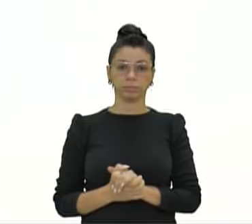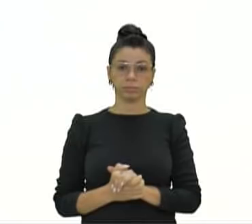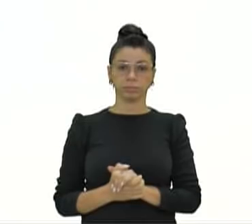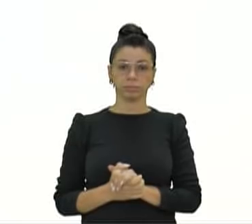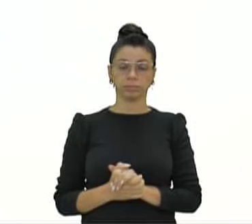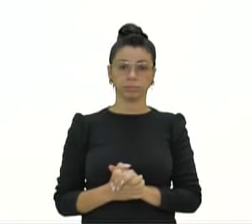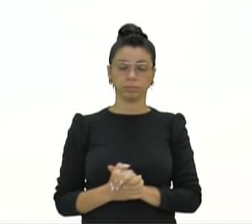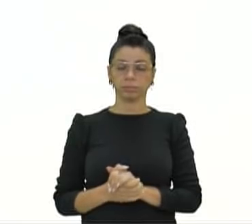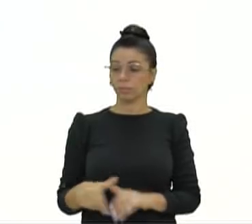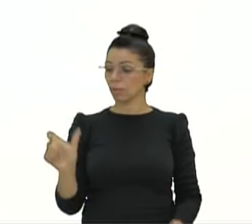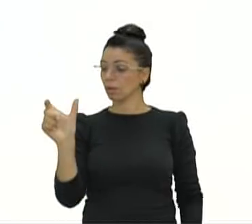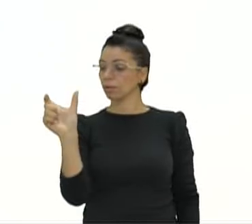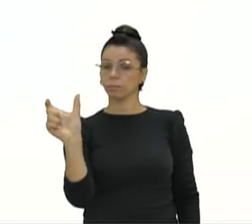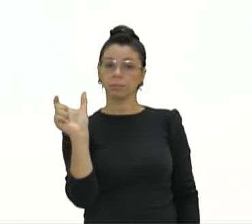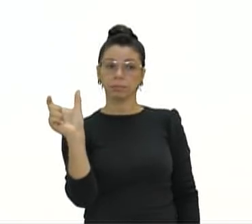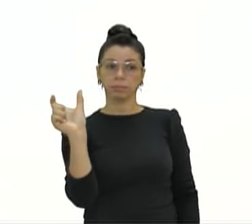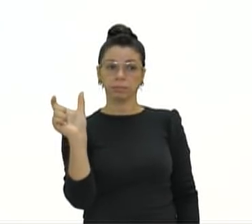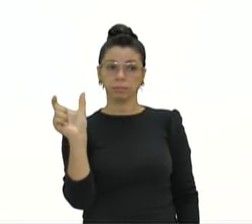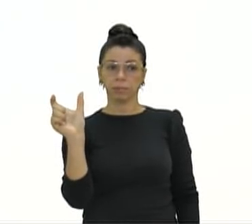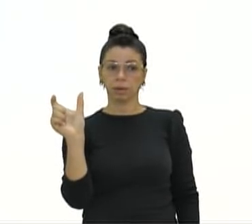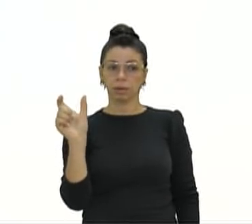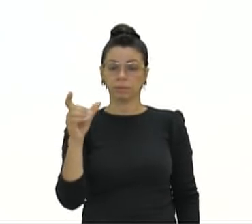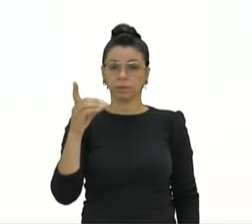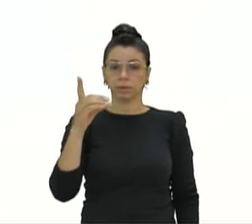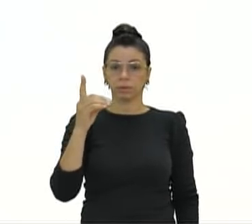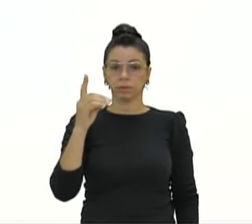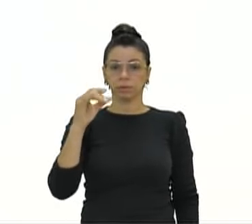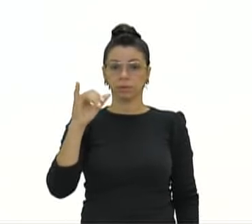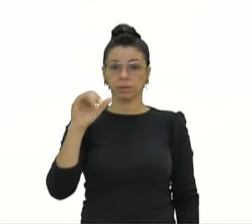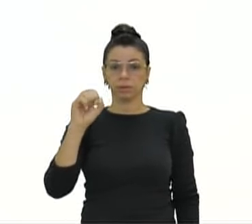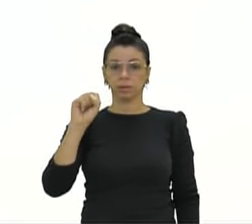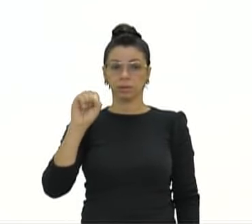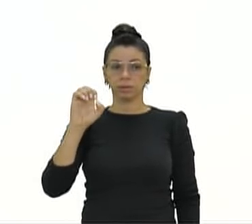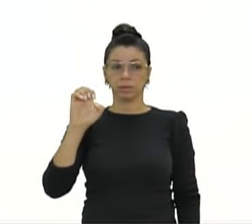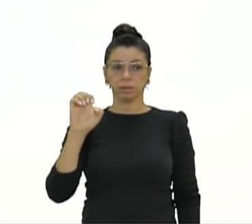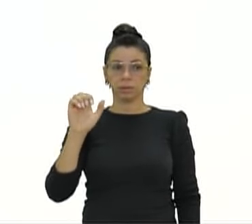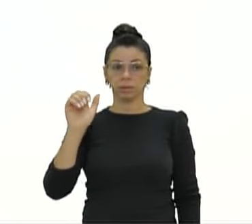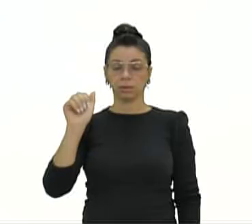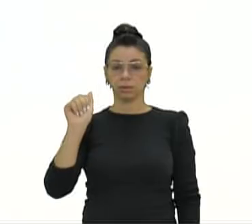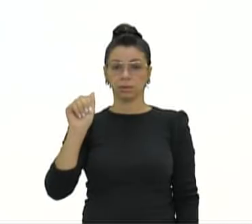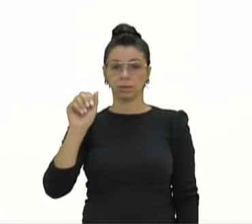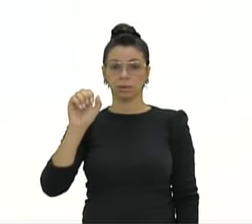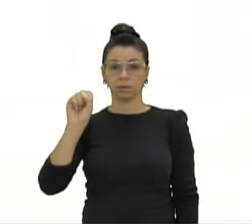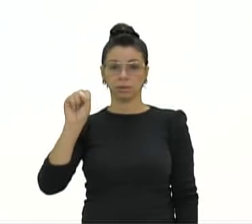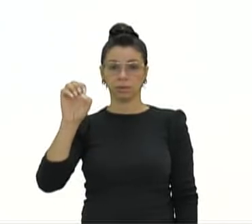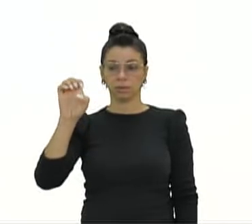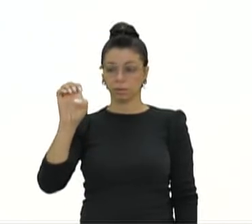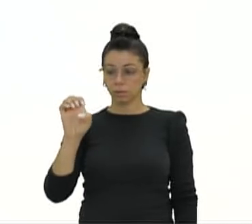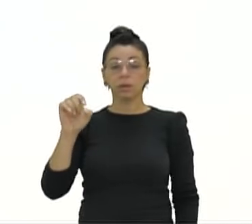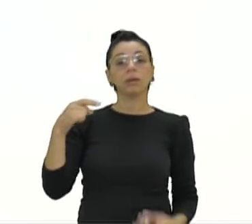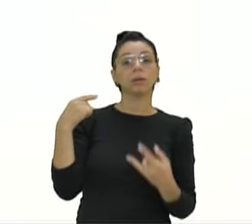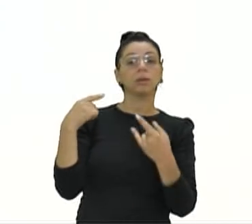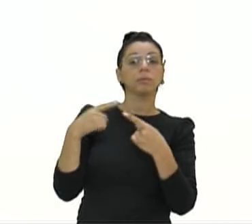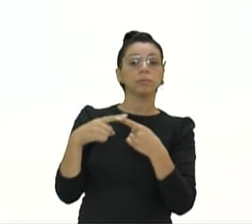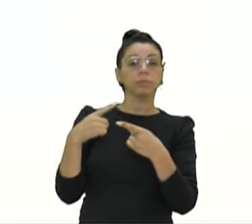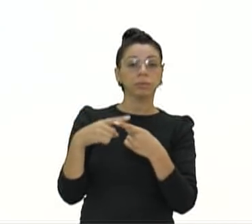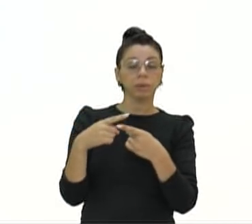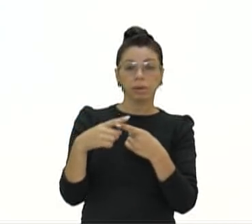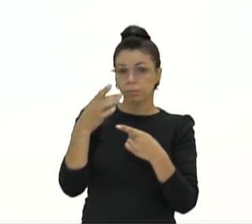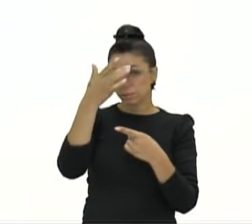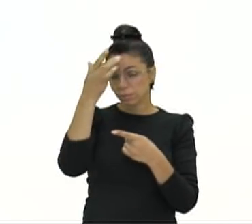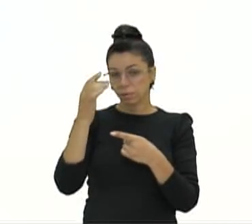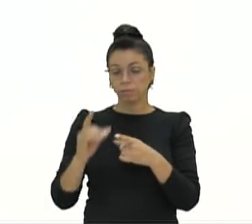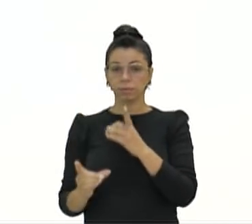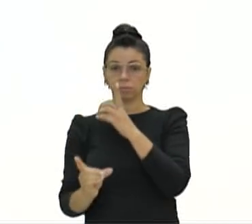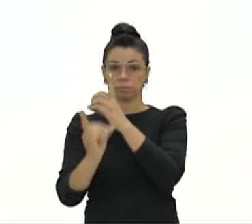essa palavra aqui, esse termo, né, em inglês, então, porque foi identificado nessa infecção desse vírus